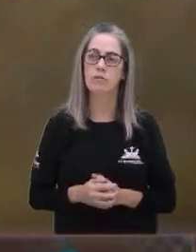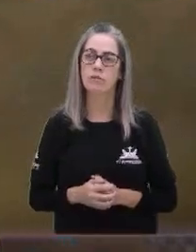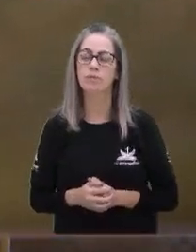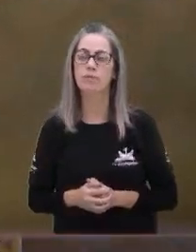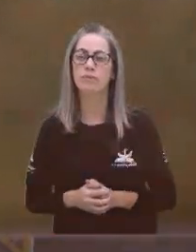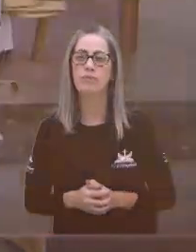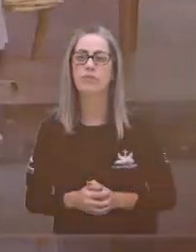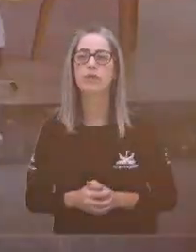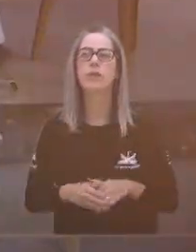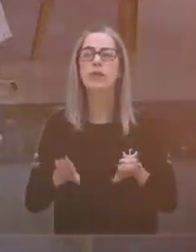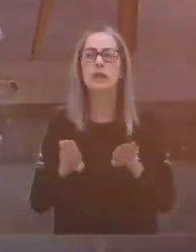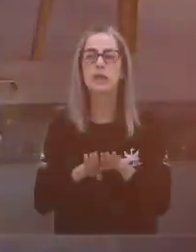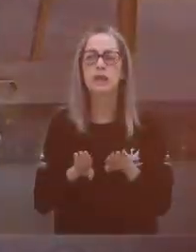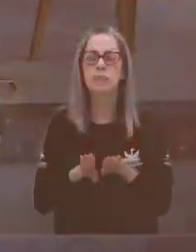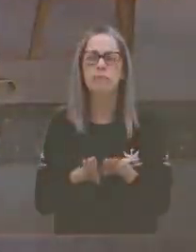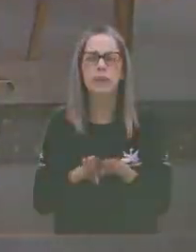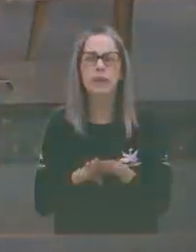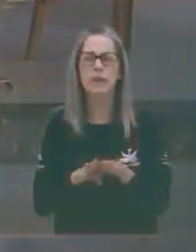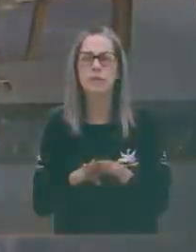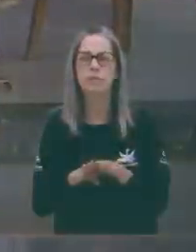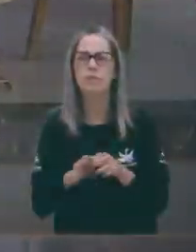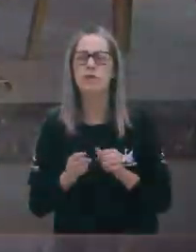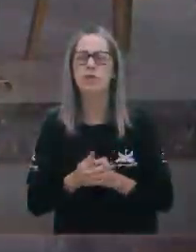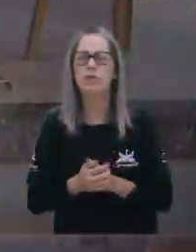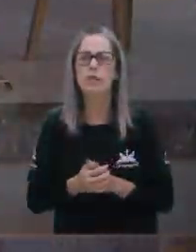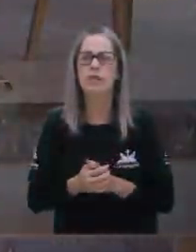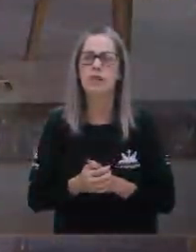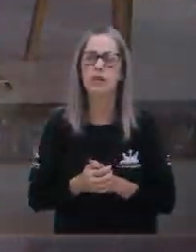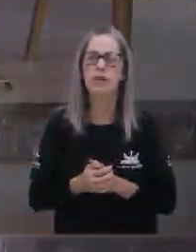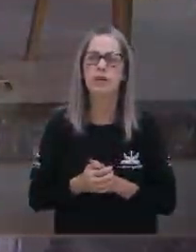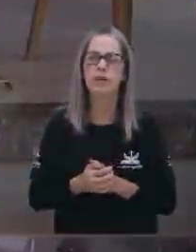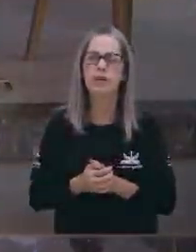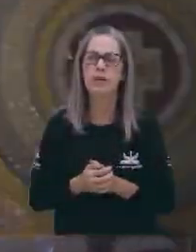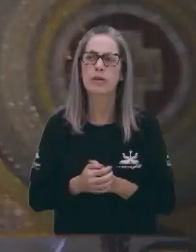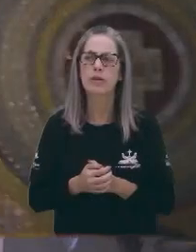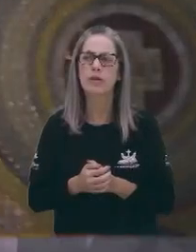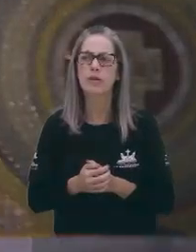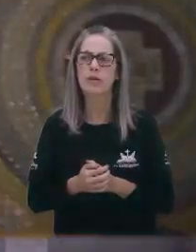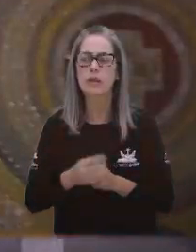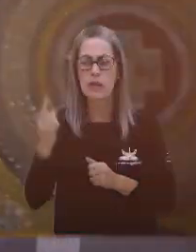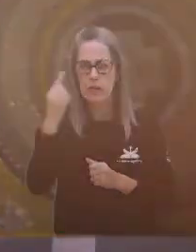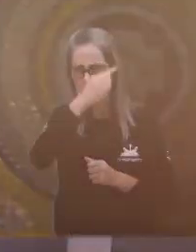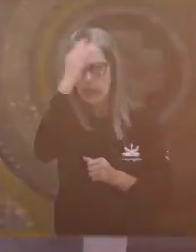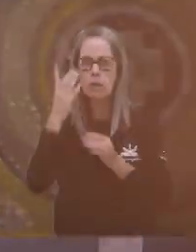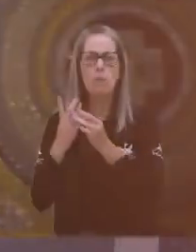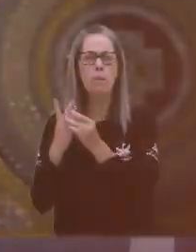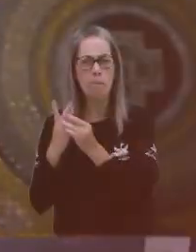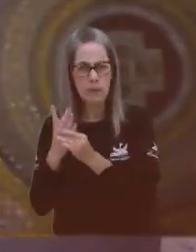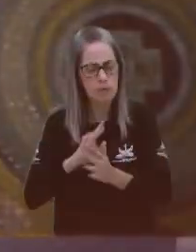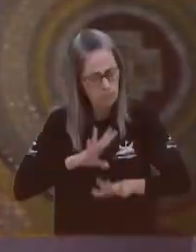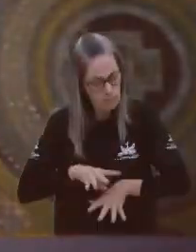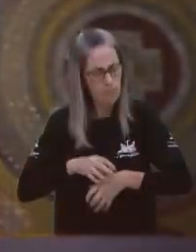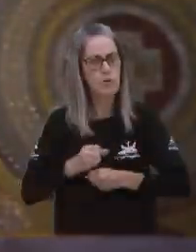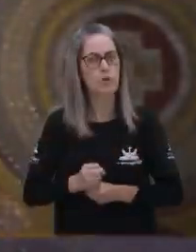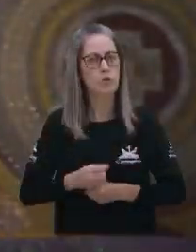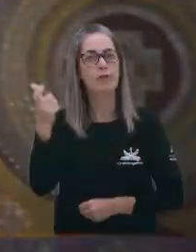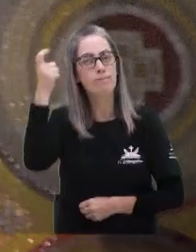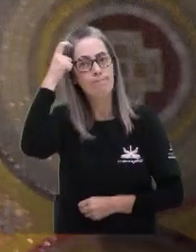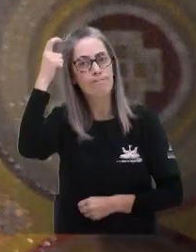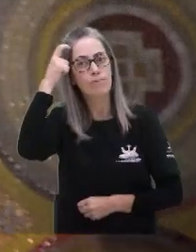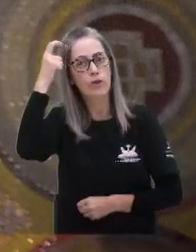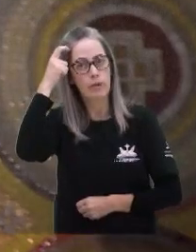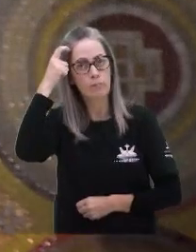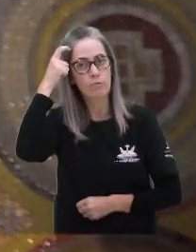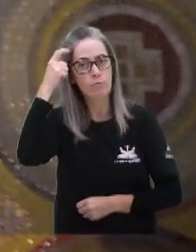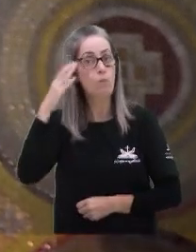nós estamos libertando algo que são Pio muito enfrentou em vida o diabo